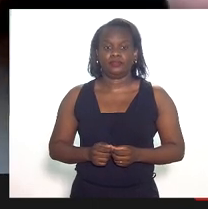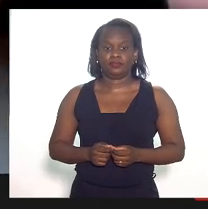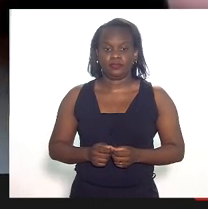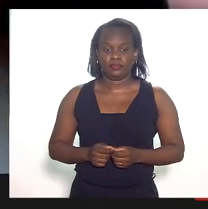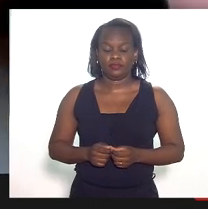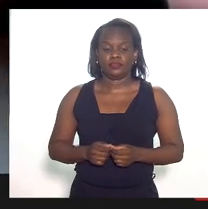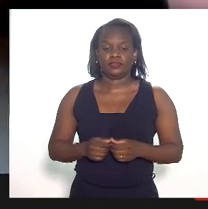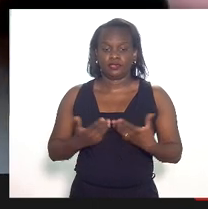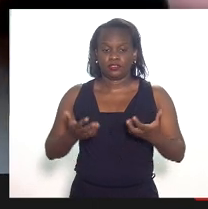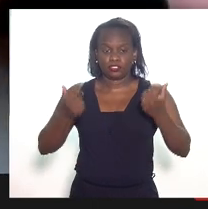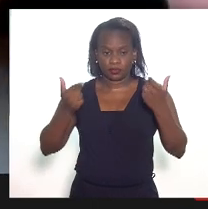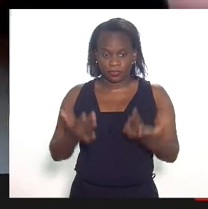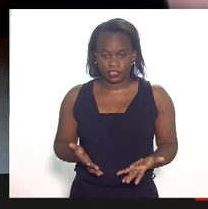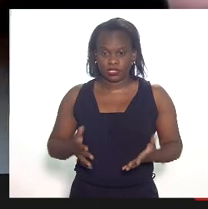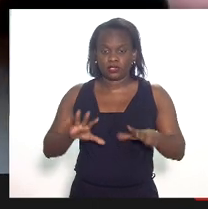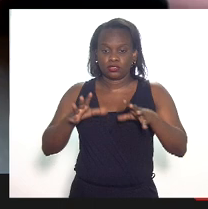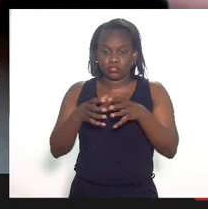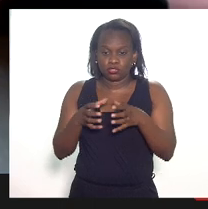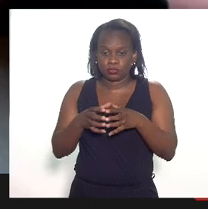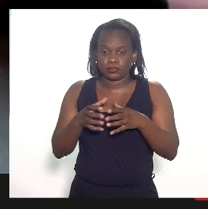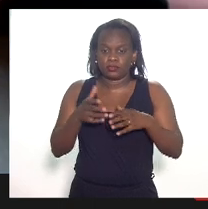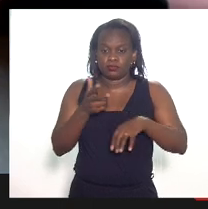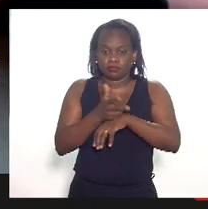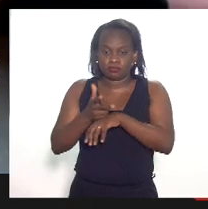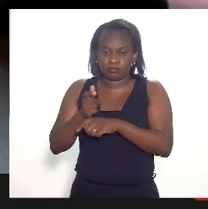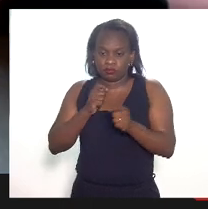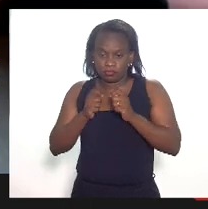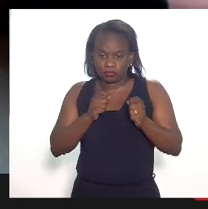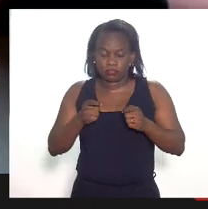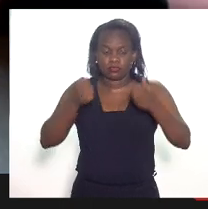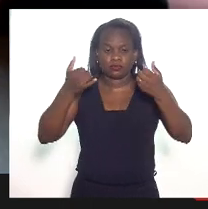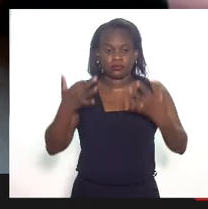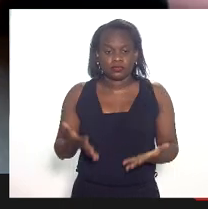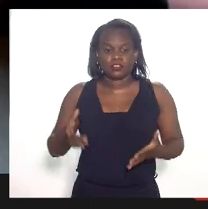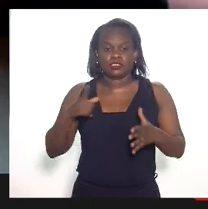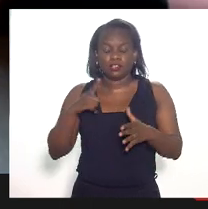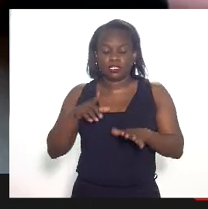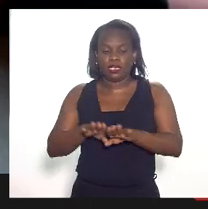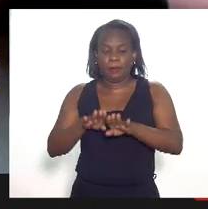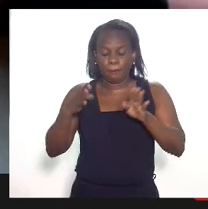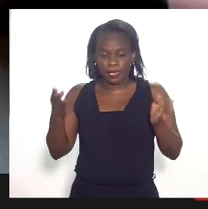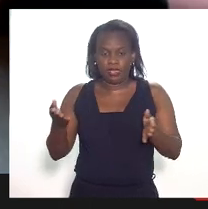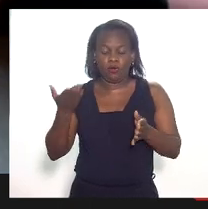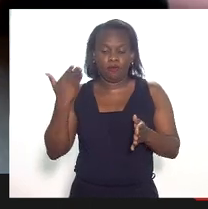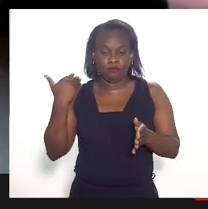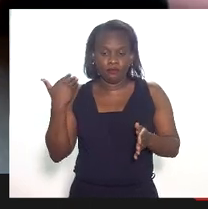na pauta do coletivo de imprensa, que eu vou colocar, foram abertos